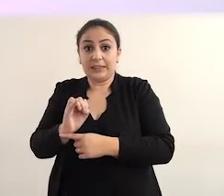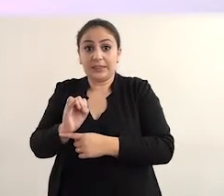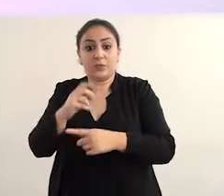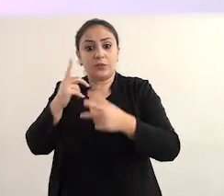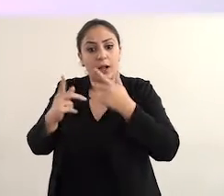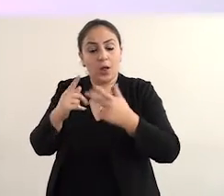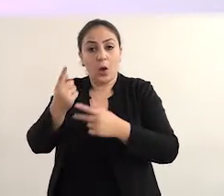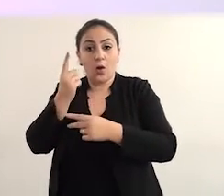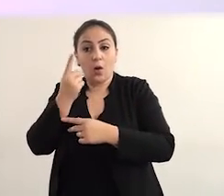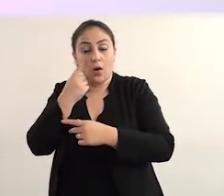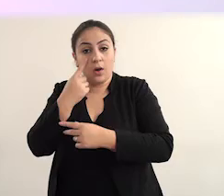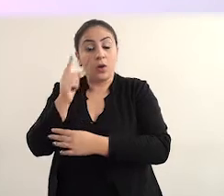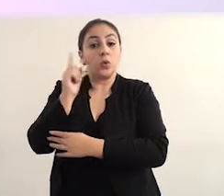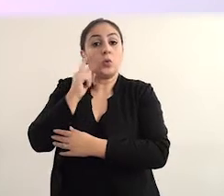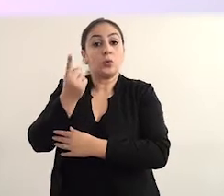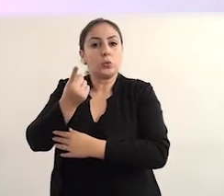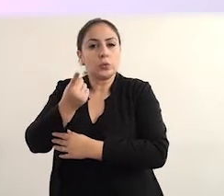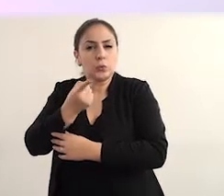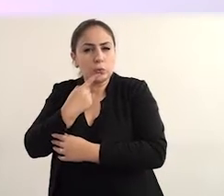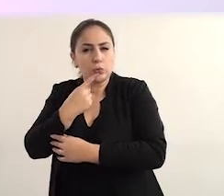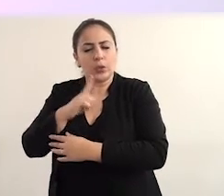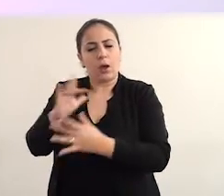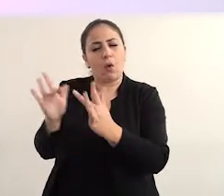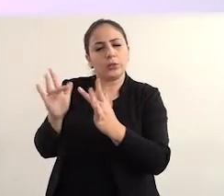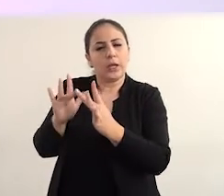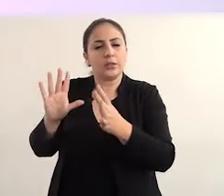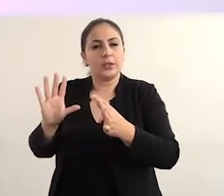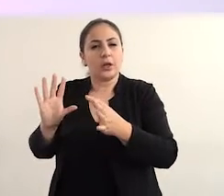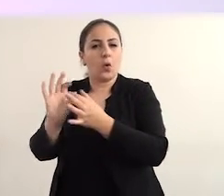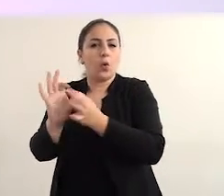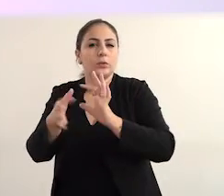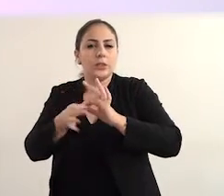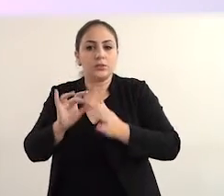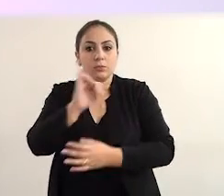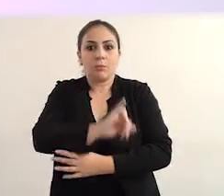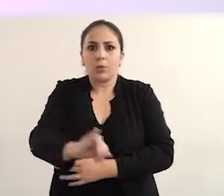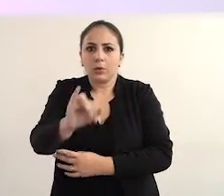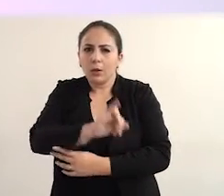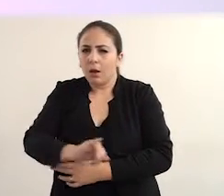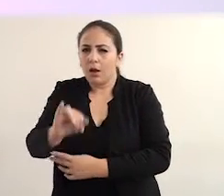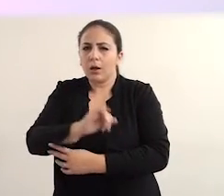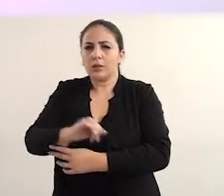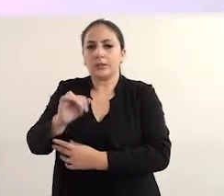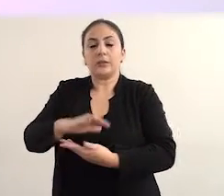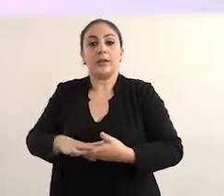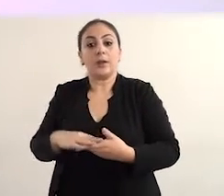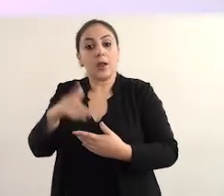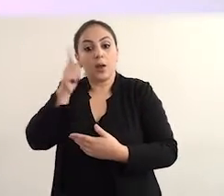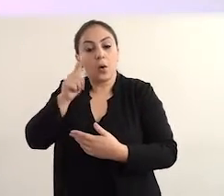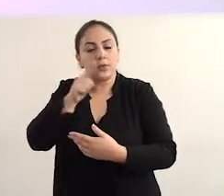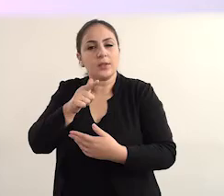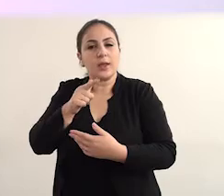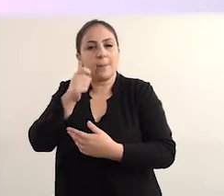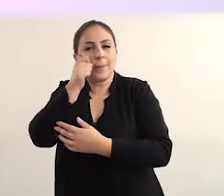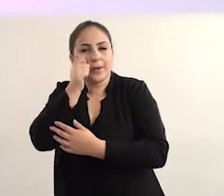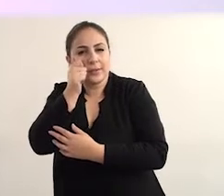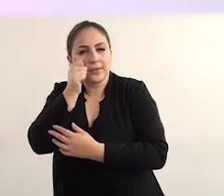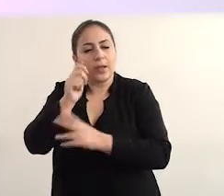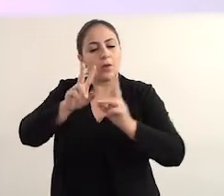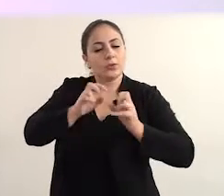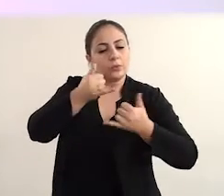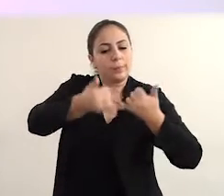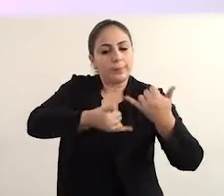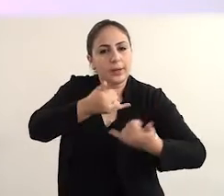coloca o surdo exposto a contextos ricos, né, onde ele vai poder vivenciar a questão do